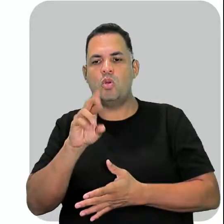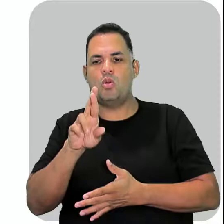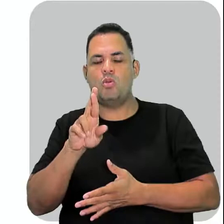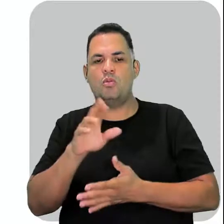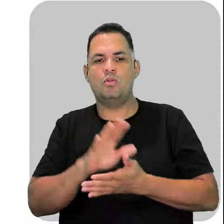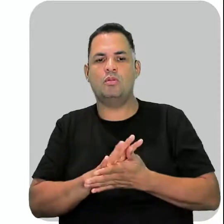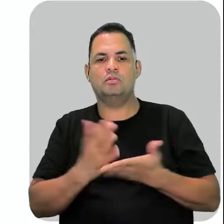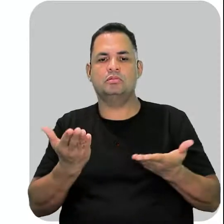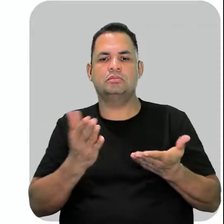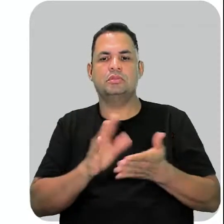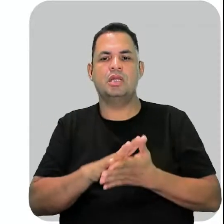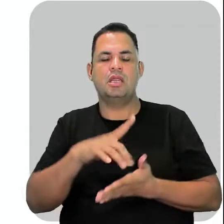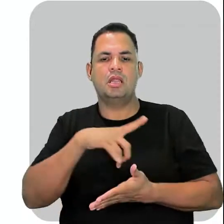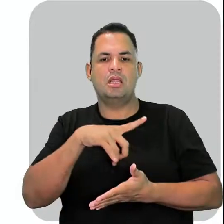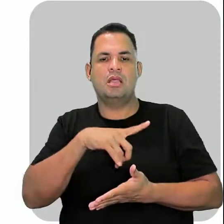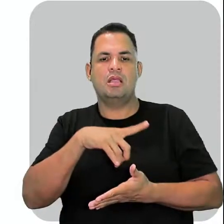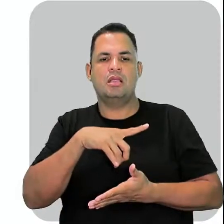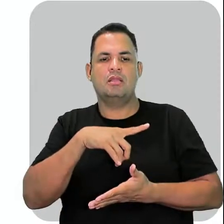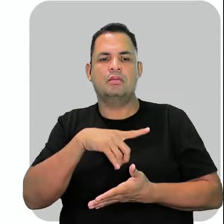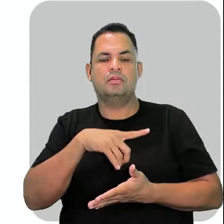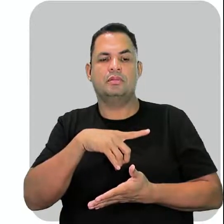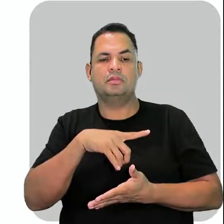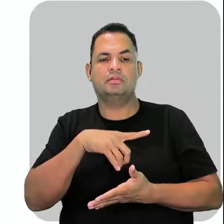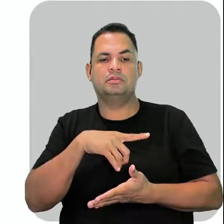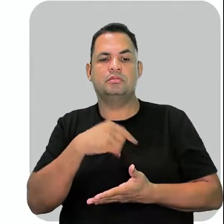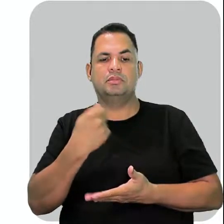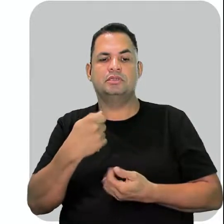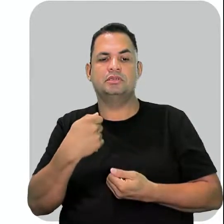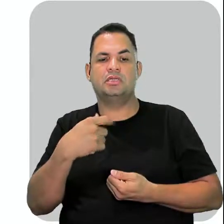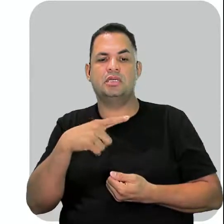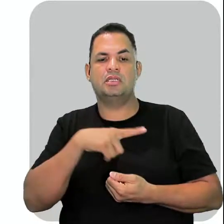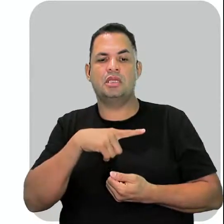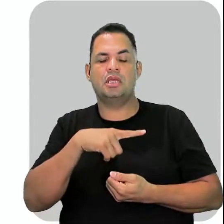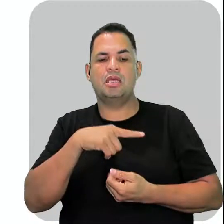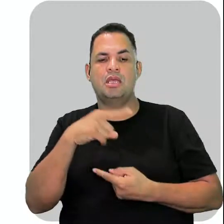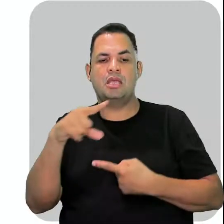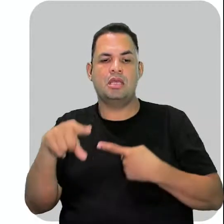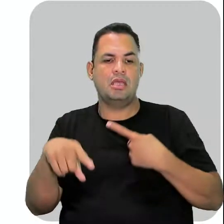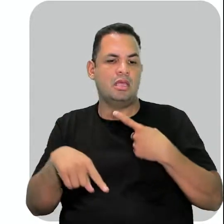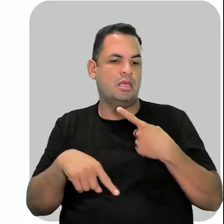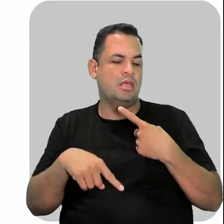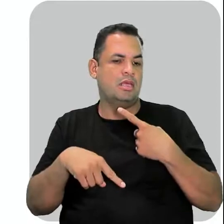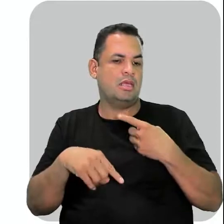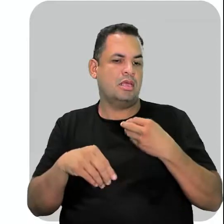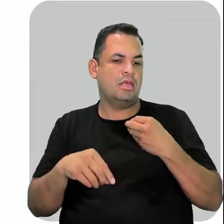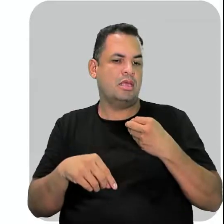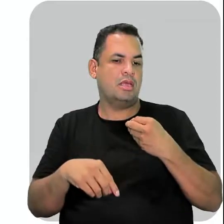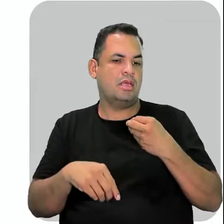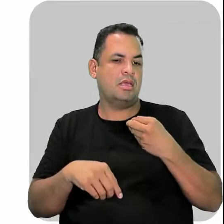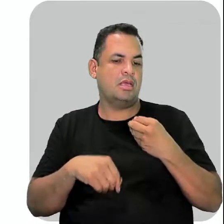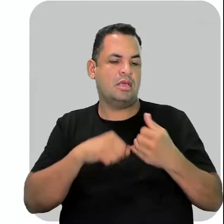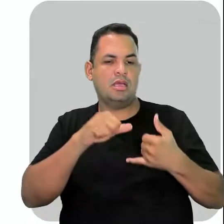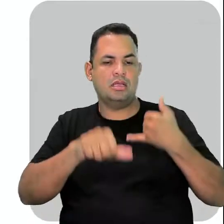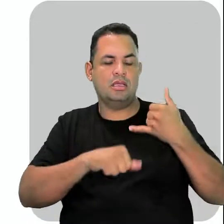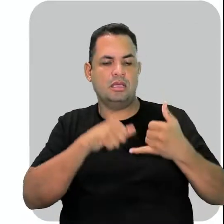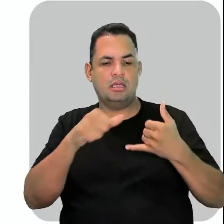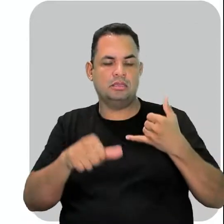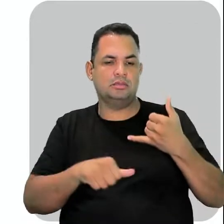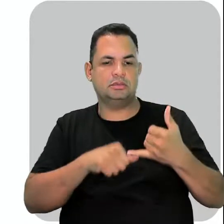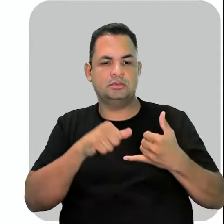Então, para ocorrer reação de adição, o que eu preciso? Temperatura adequada,